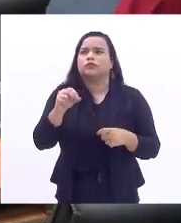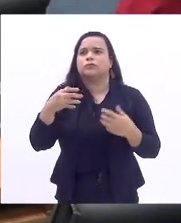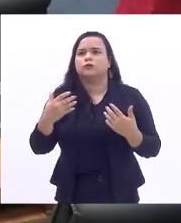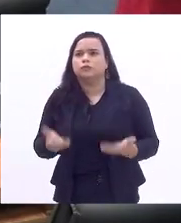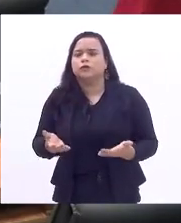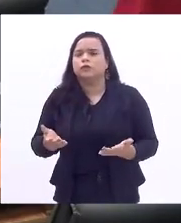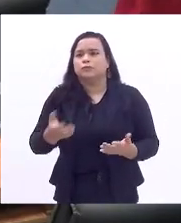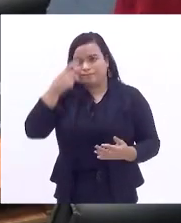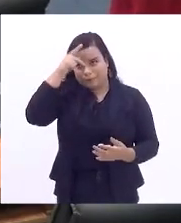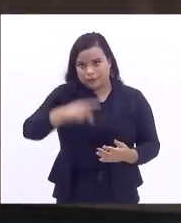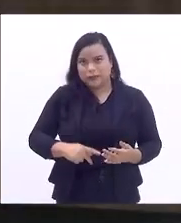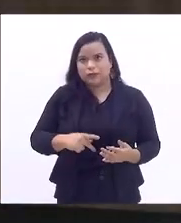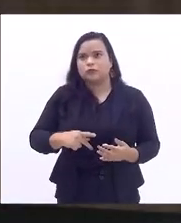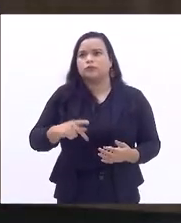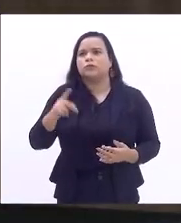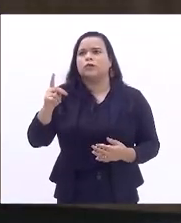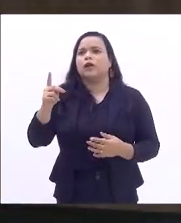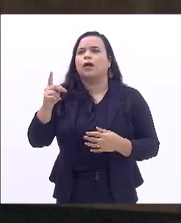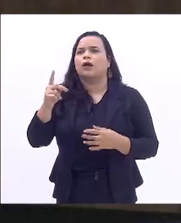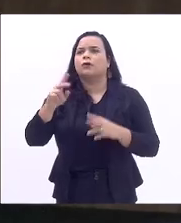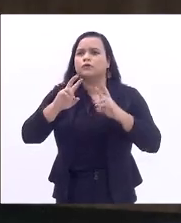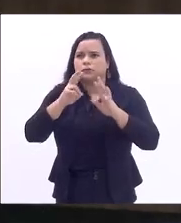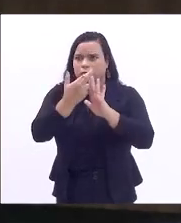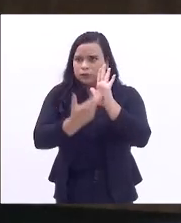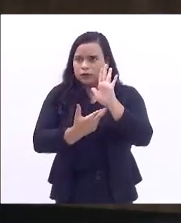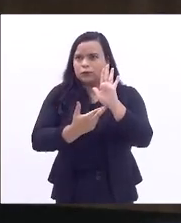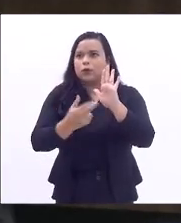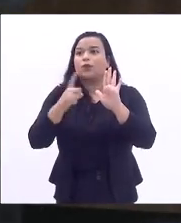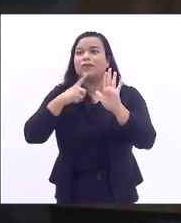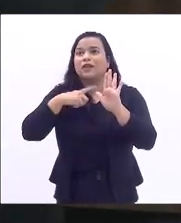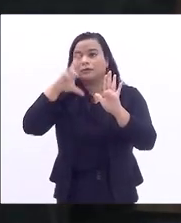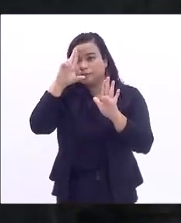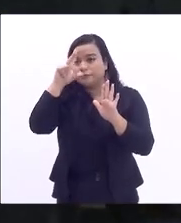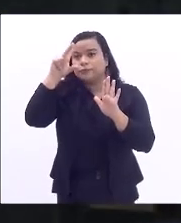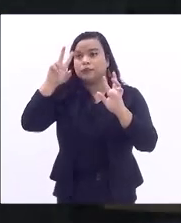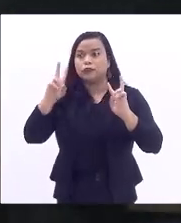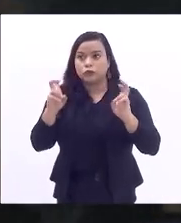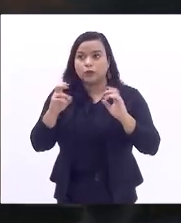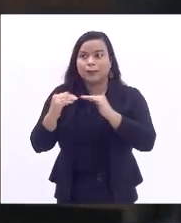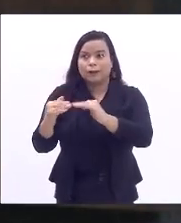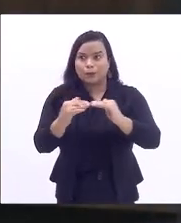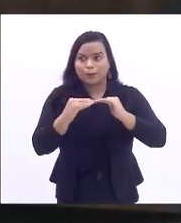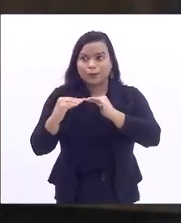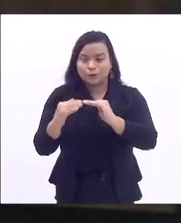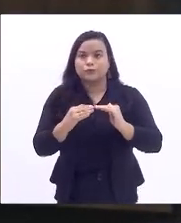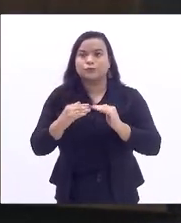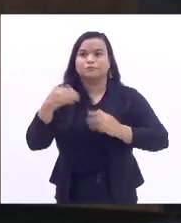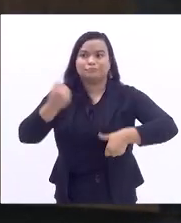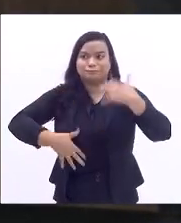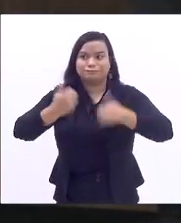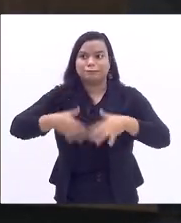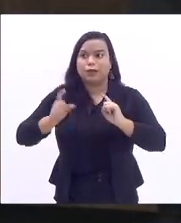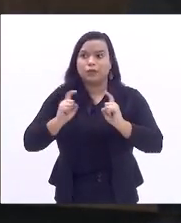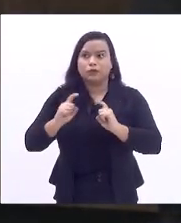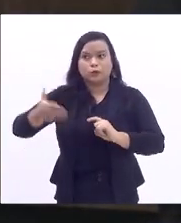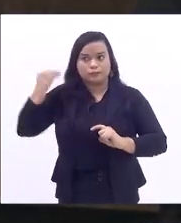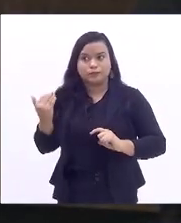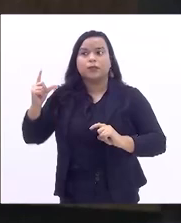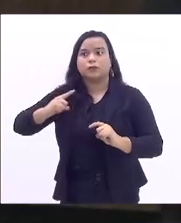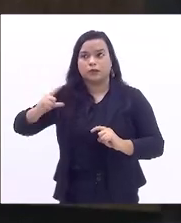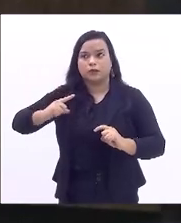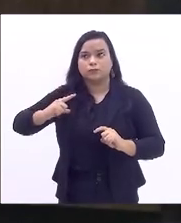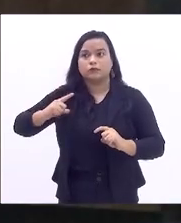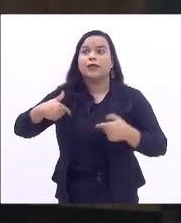presidente a redação do vencido venho com um equívoco em relação aquilo que foi acordado na última reunião